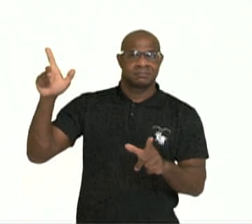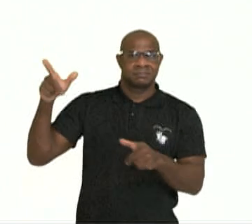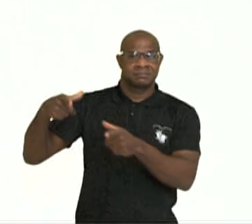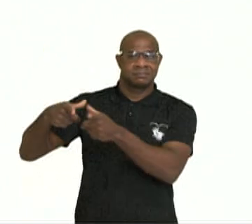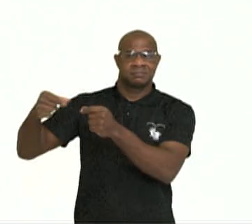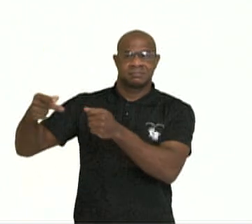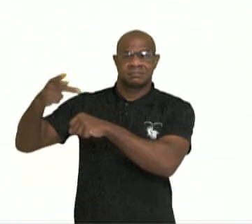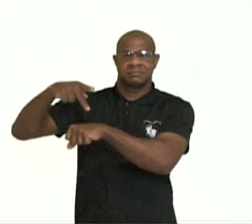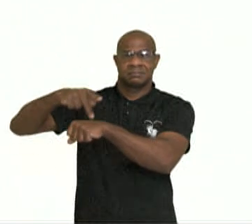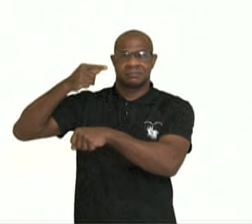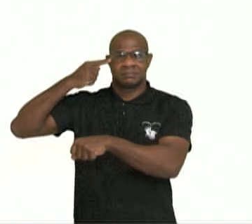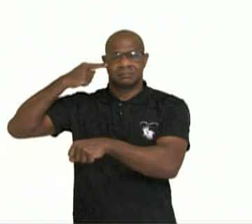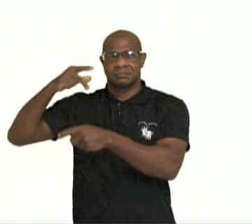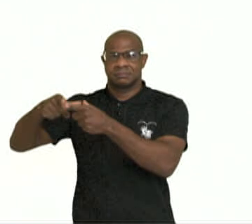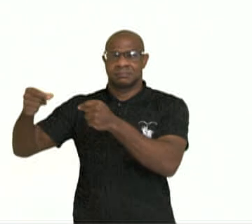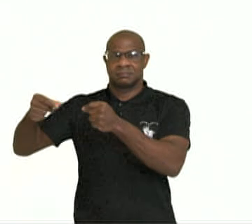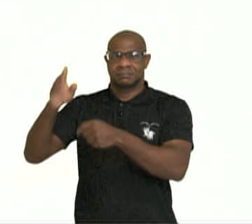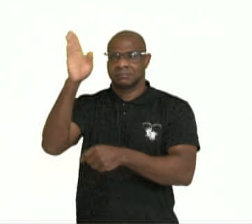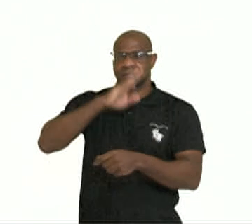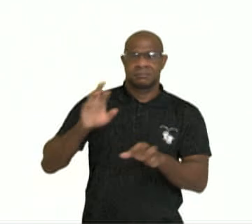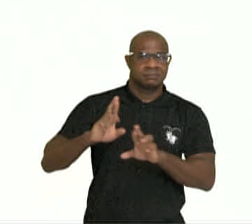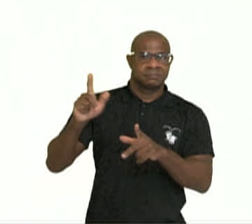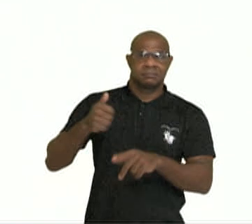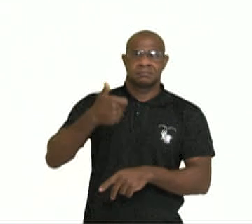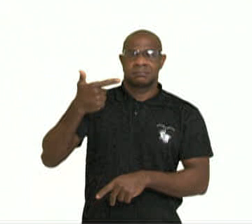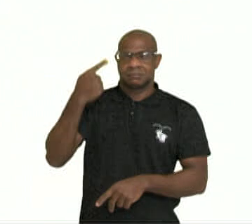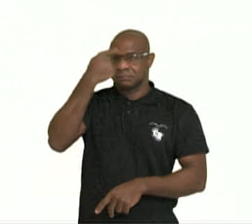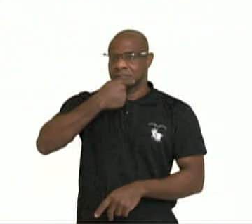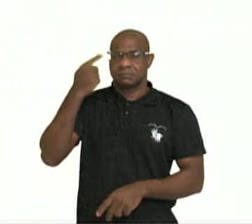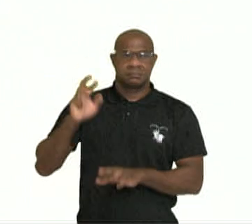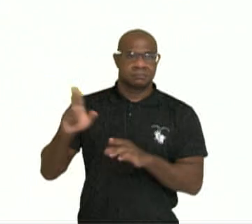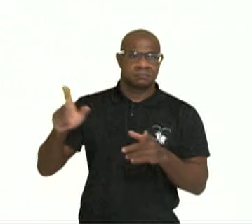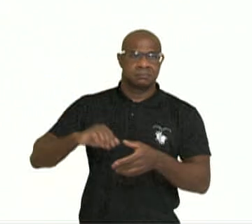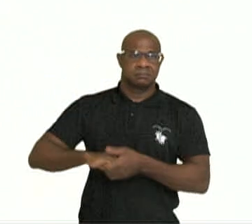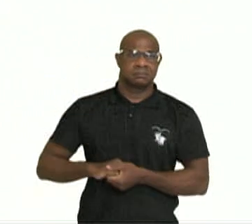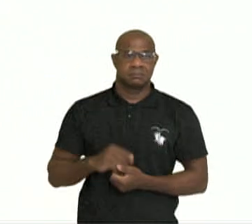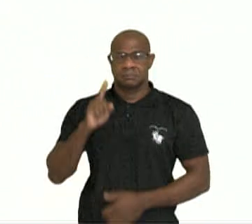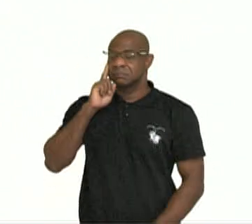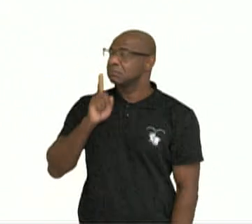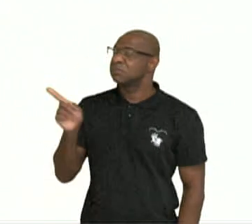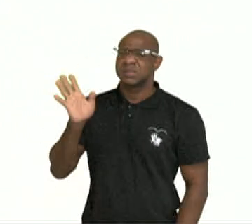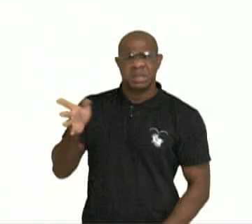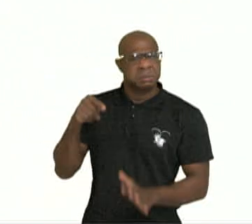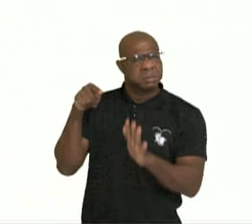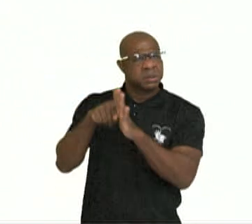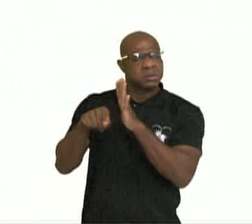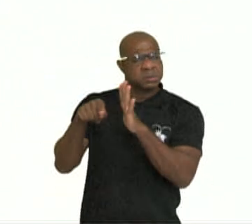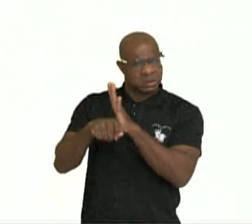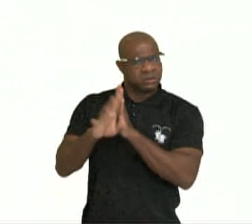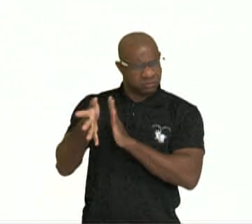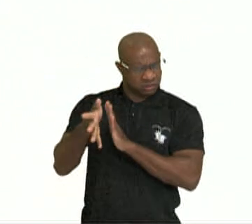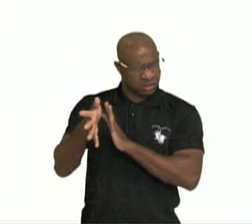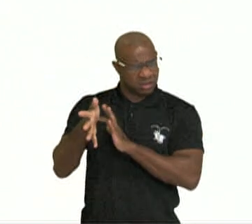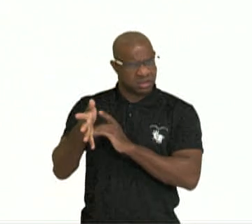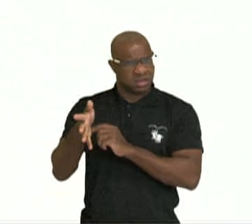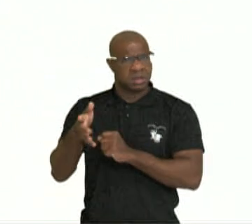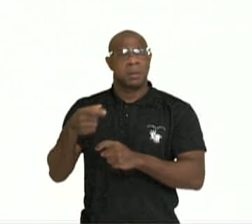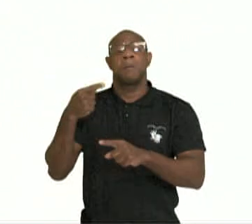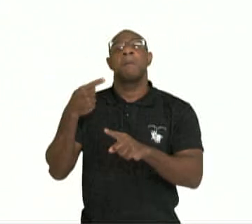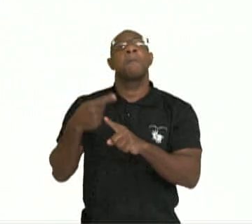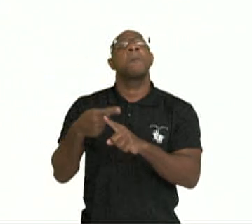um país e outro aí. Ó, te has perguntado alguma vez por que no mundo